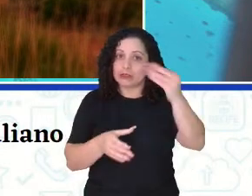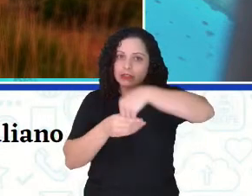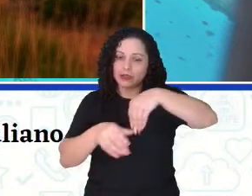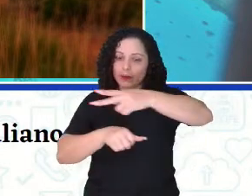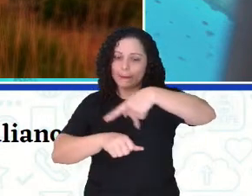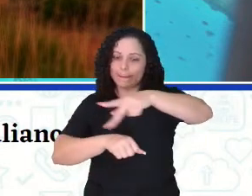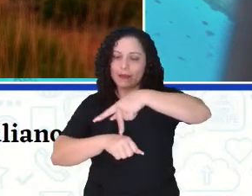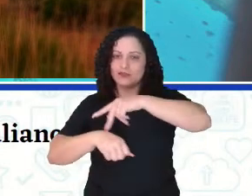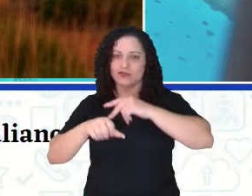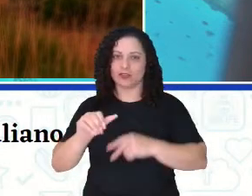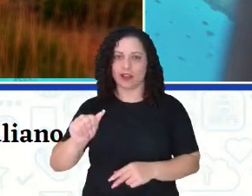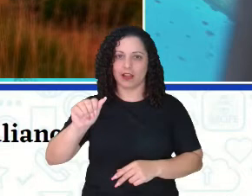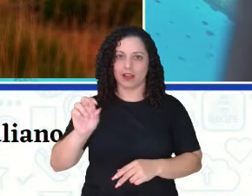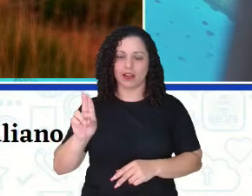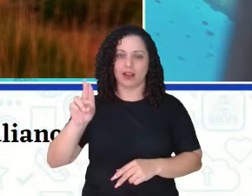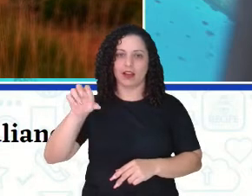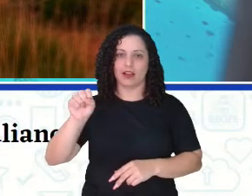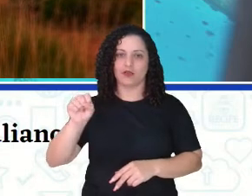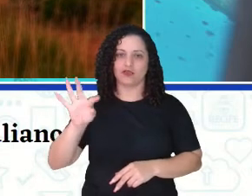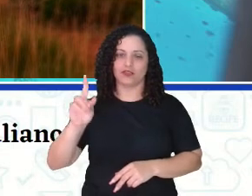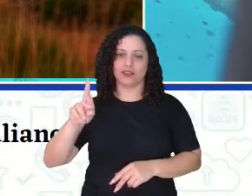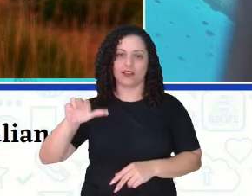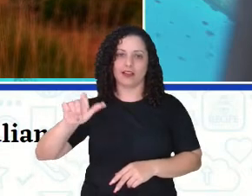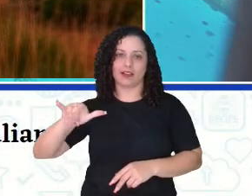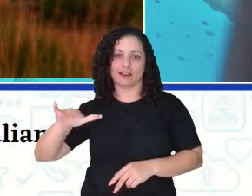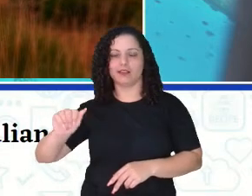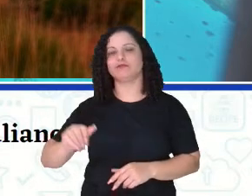como Outback, vocês